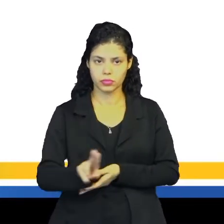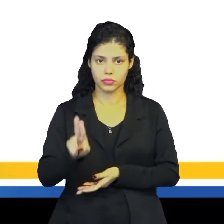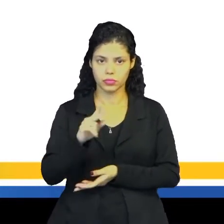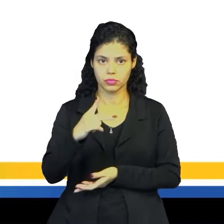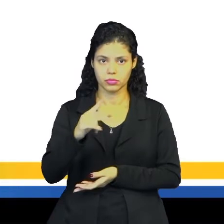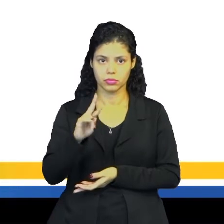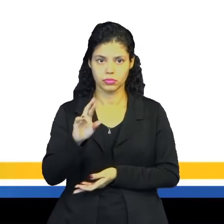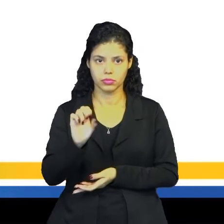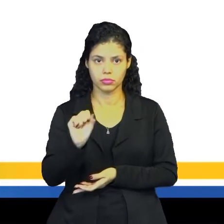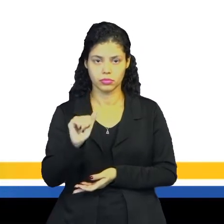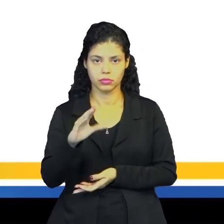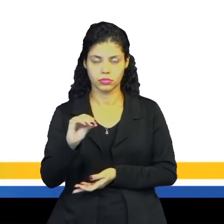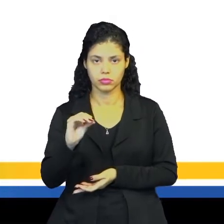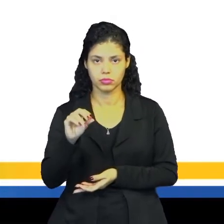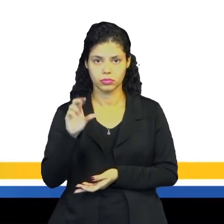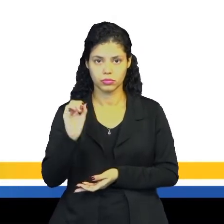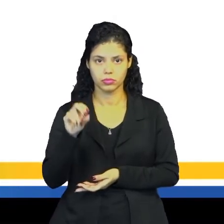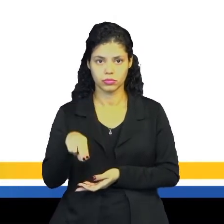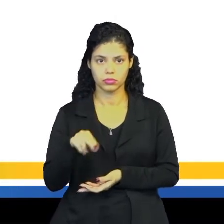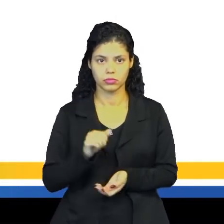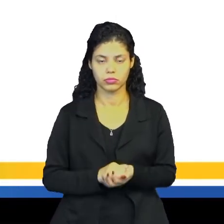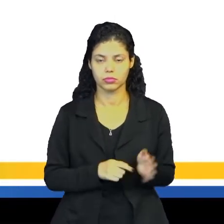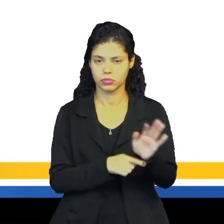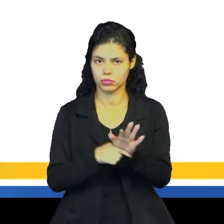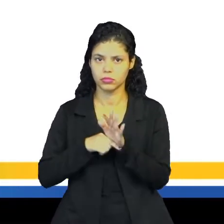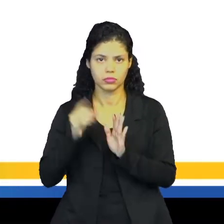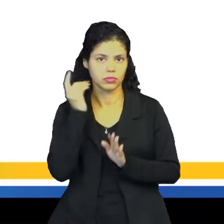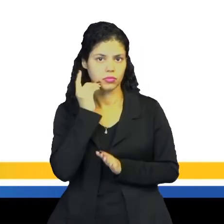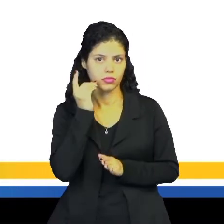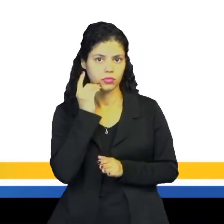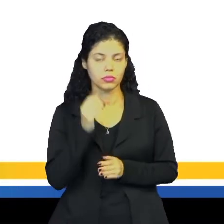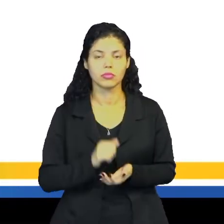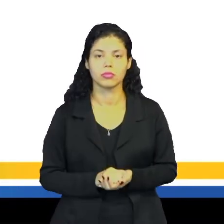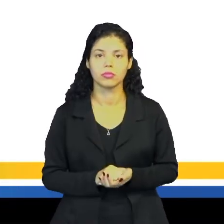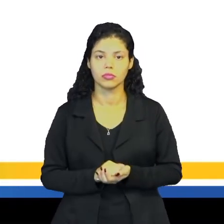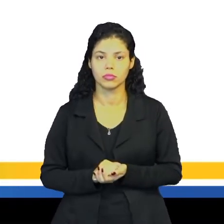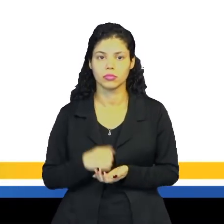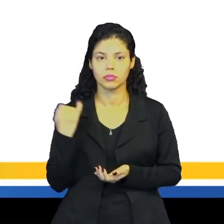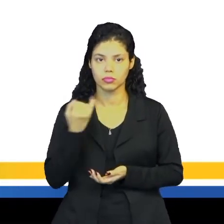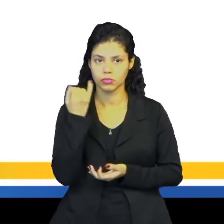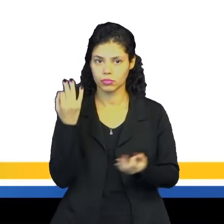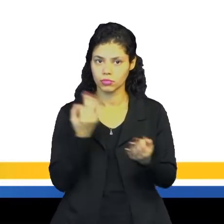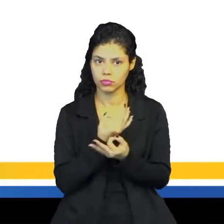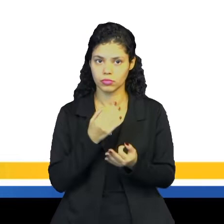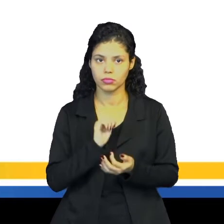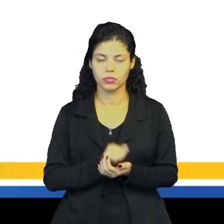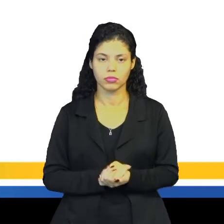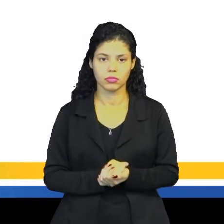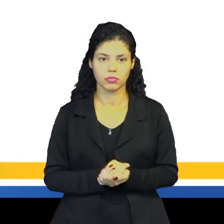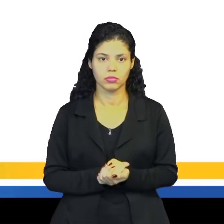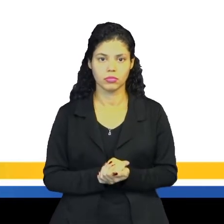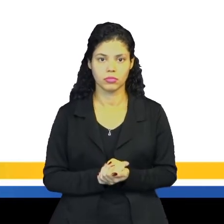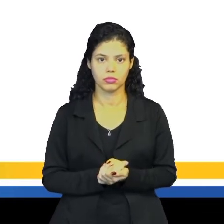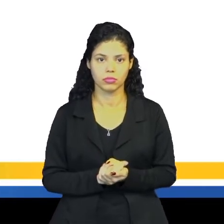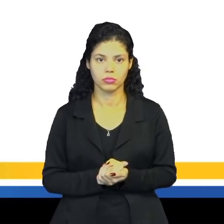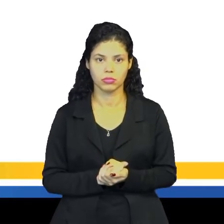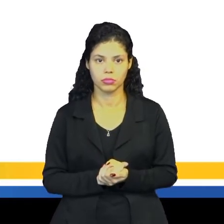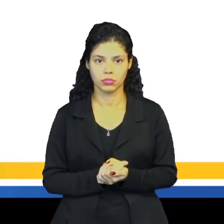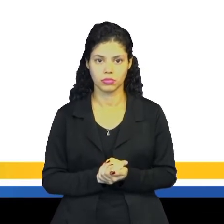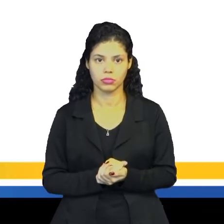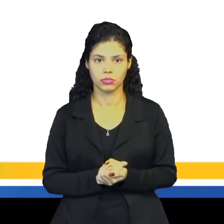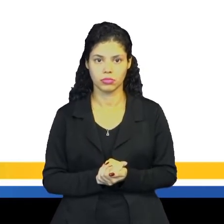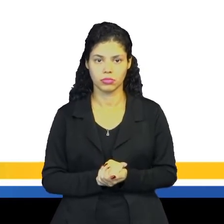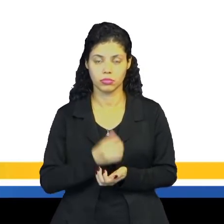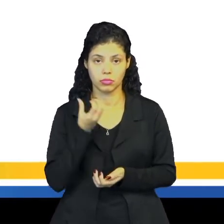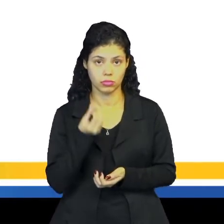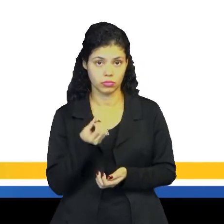da preposição on para fazer referência a datas e dias específicos. Nós temos ali on October 6, no